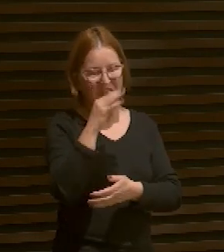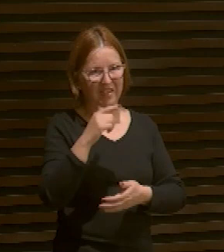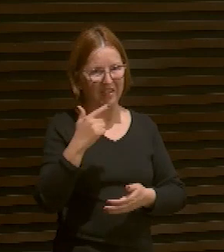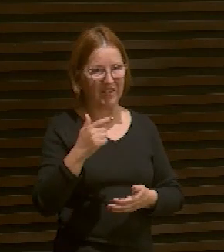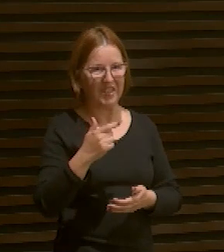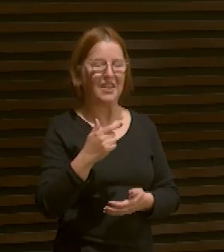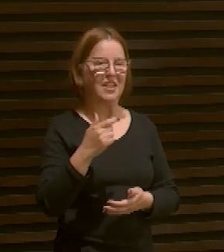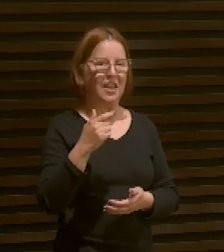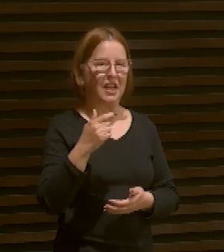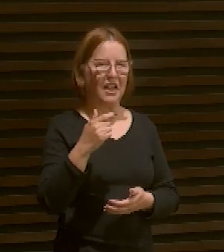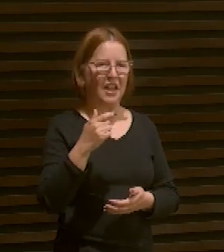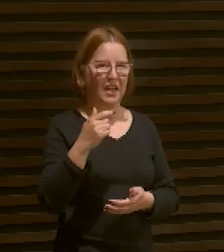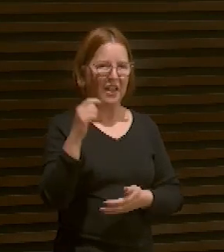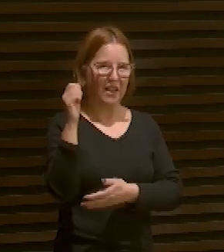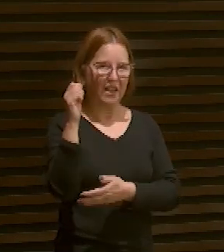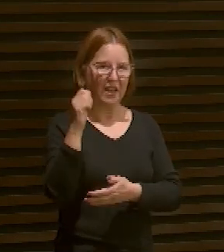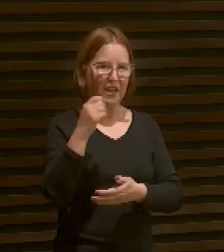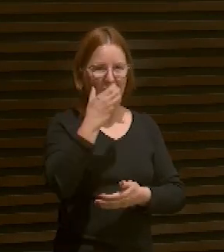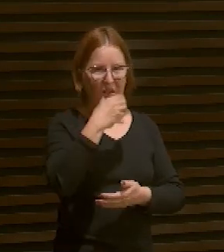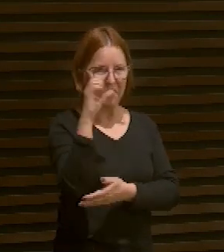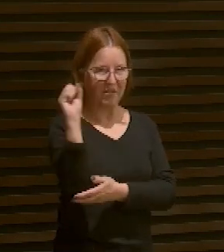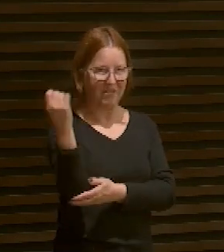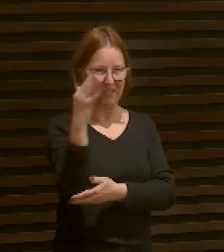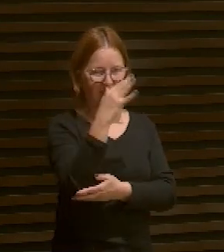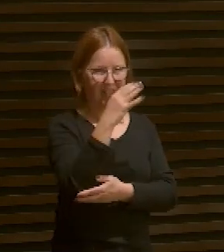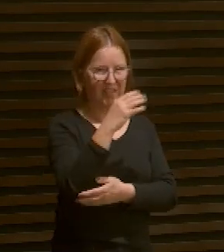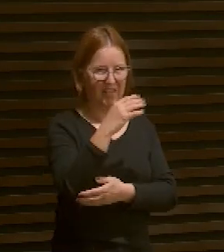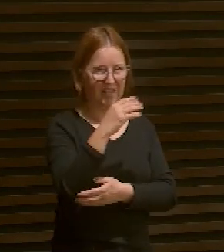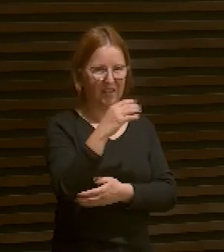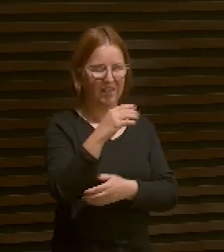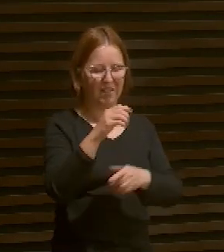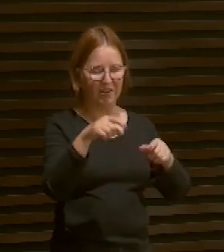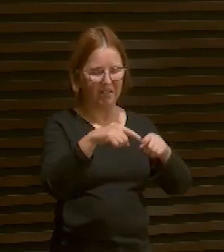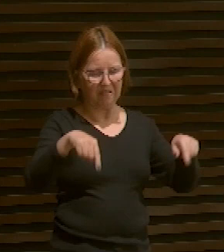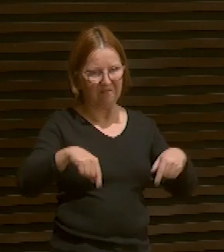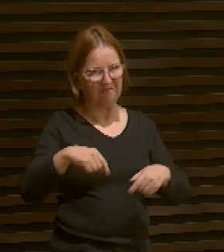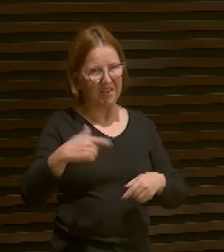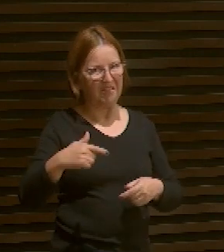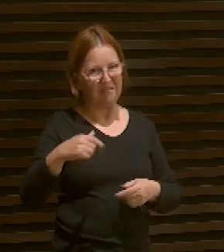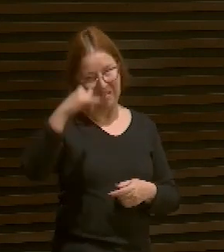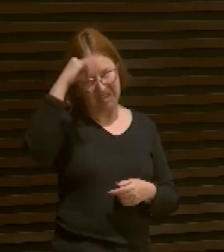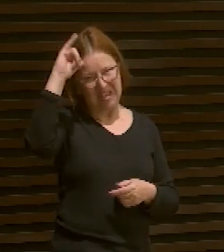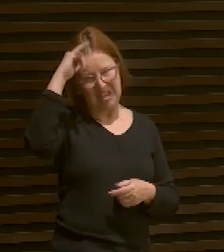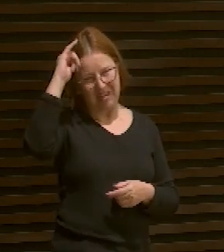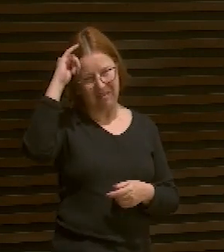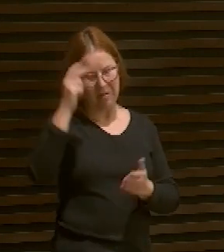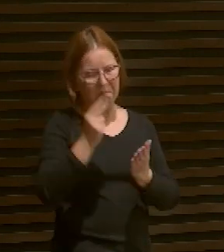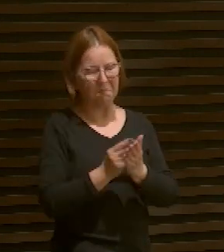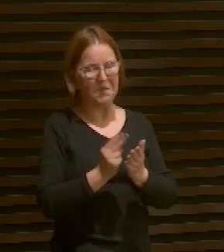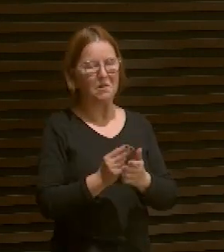haja gado, mesmo que a minha vida esteja totalmente virada de perna para o